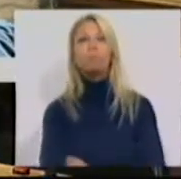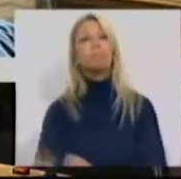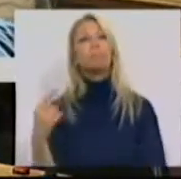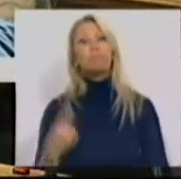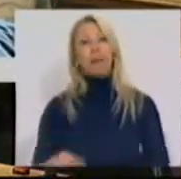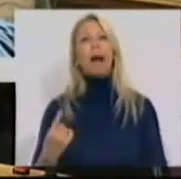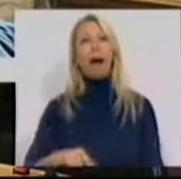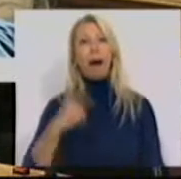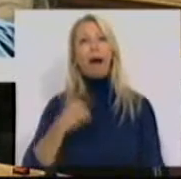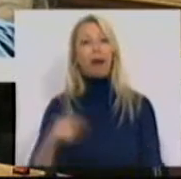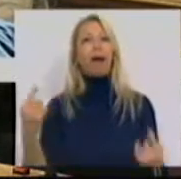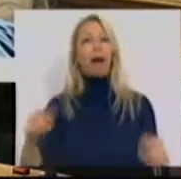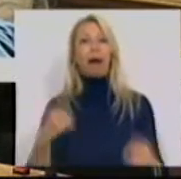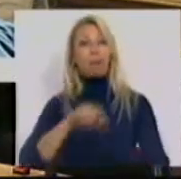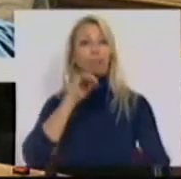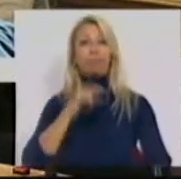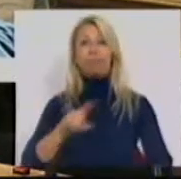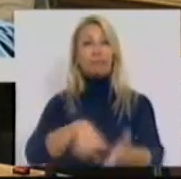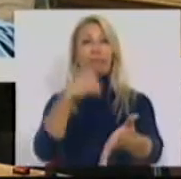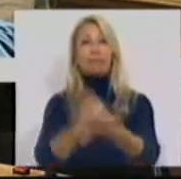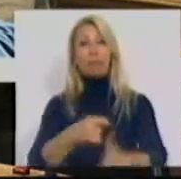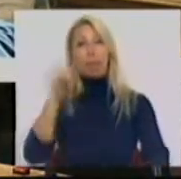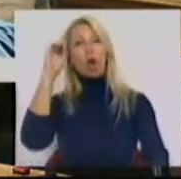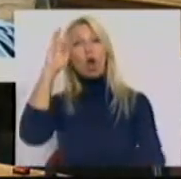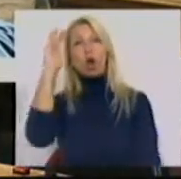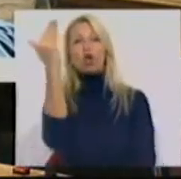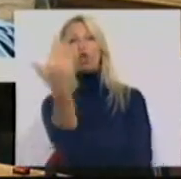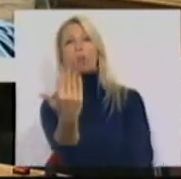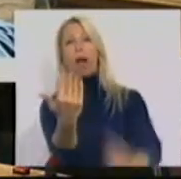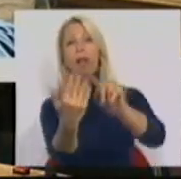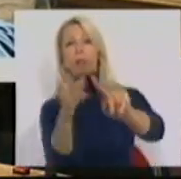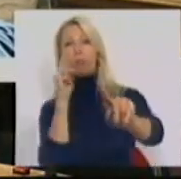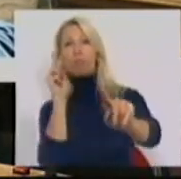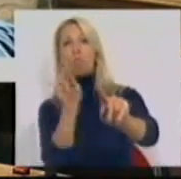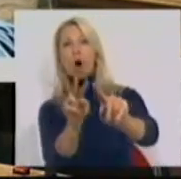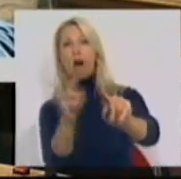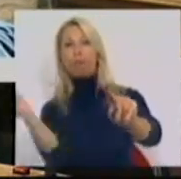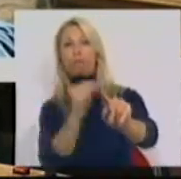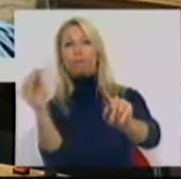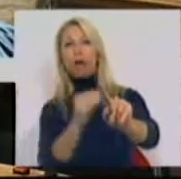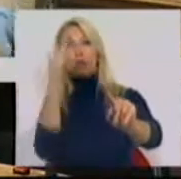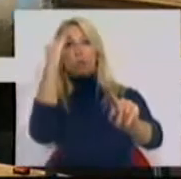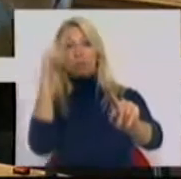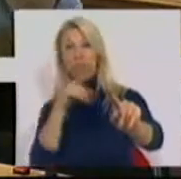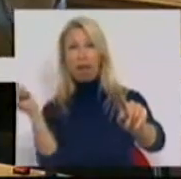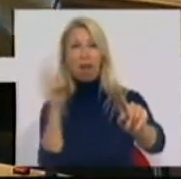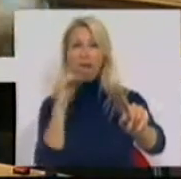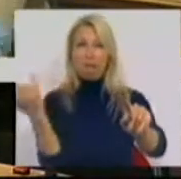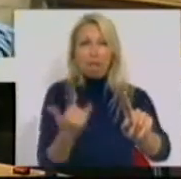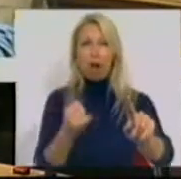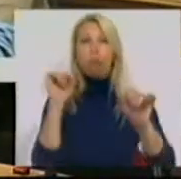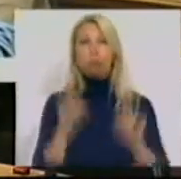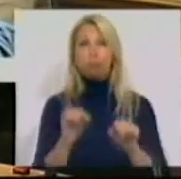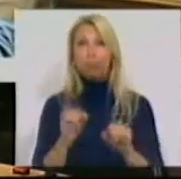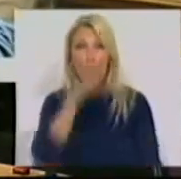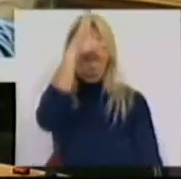um espelho à espera de um falso moralista. E a capa de hipocrisia em que se tem acobertado este Governo e a maioria